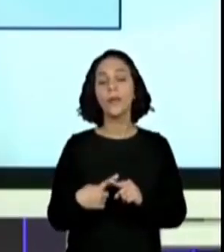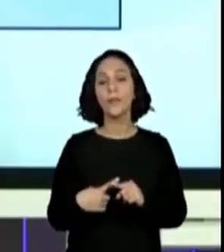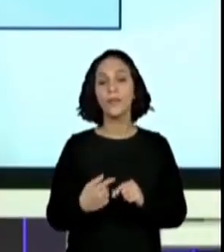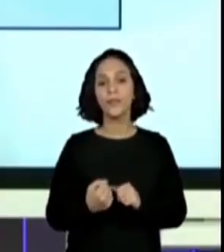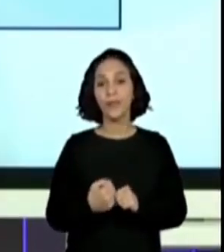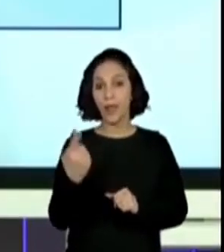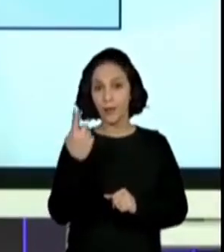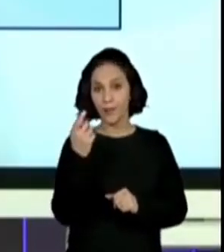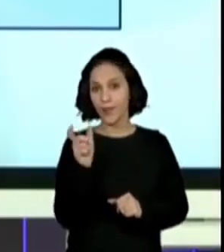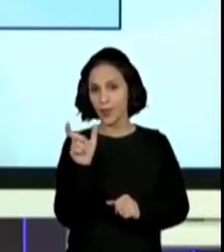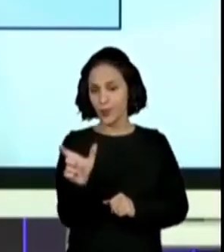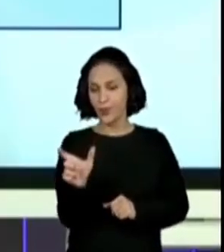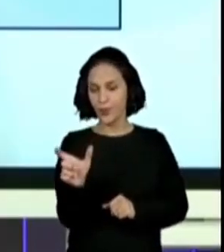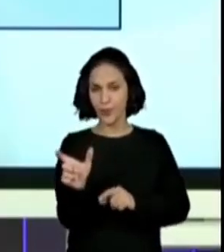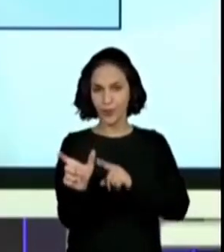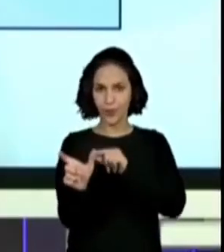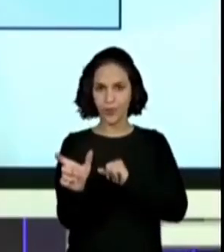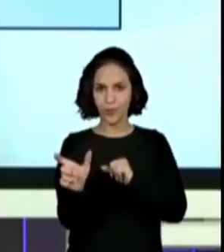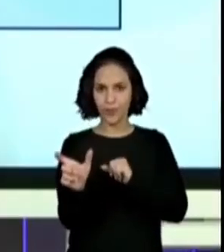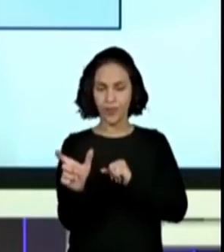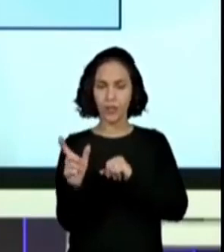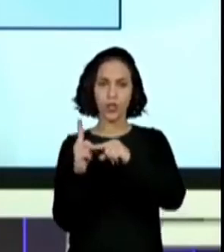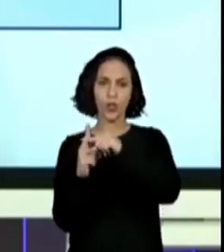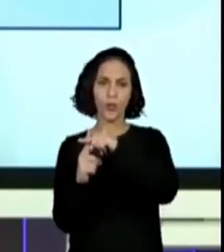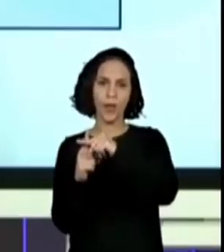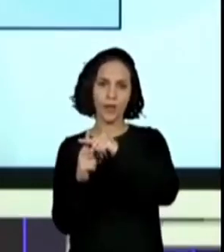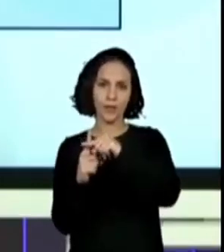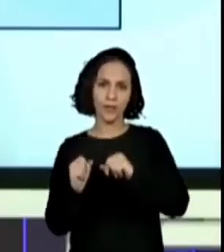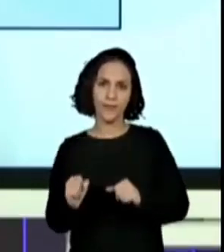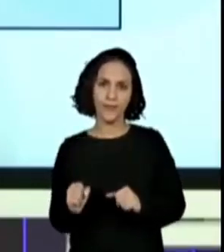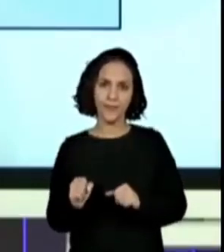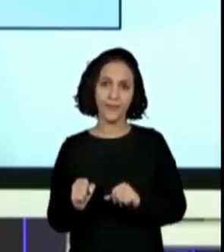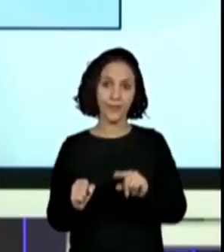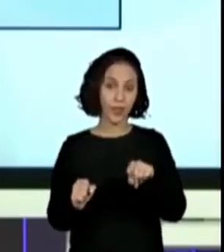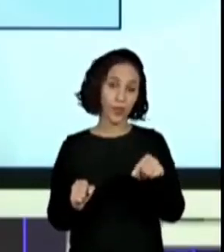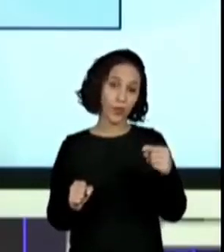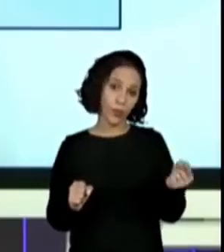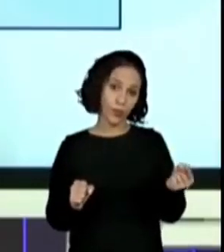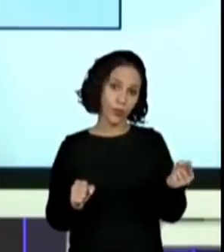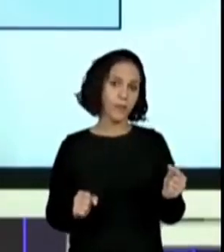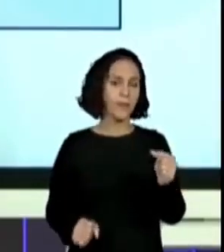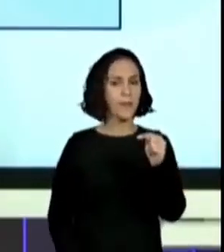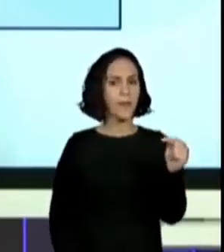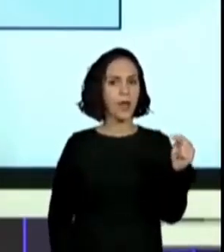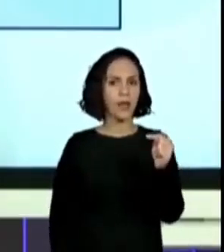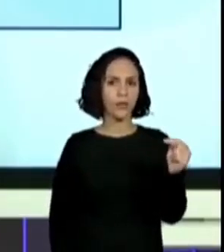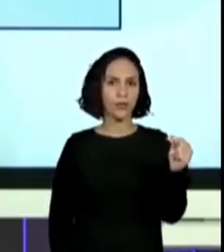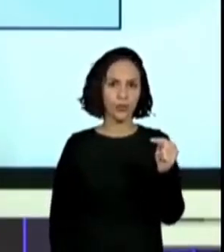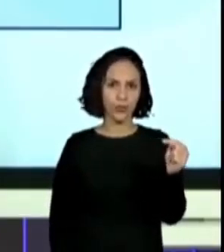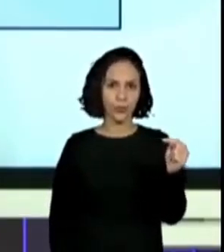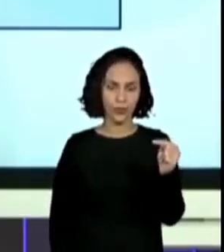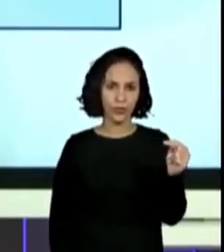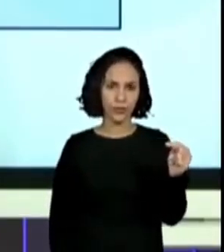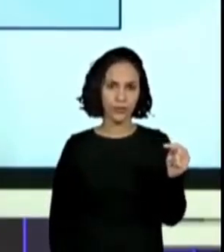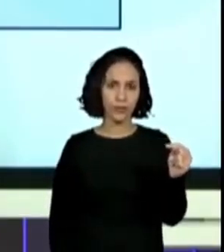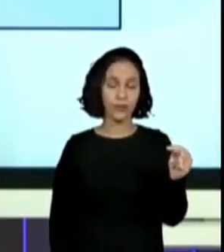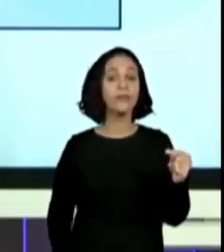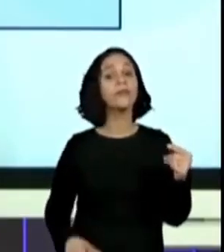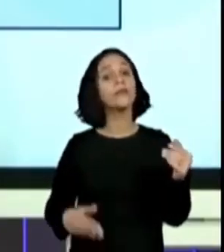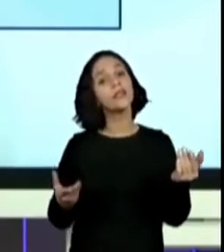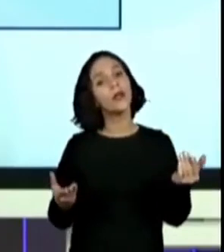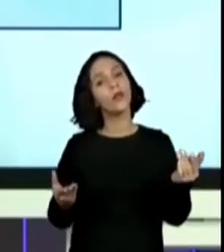primeira sentença eu somo na segunda sentença eu subtraio são